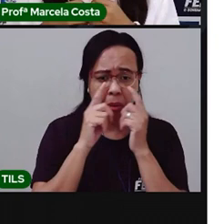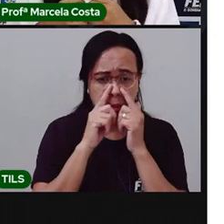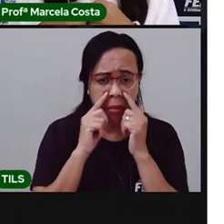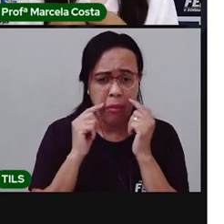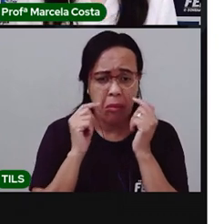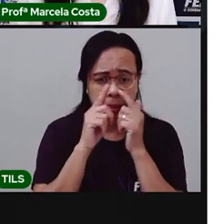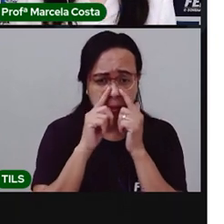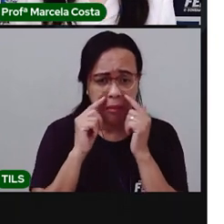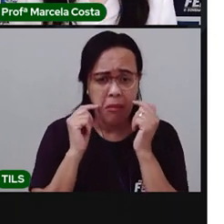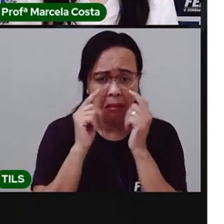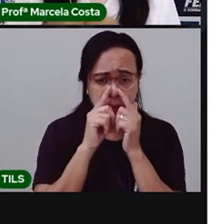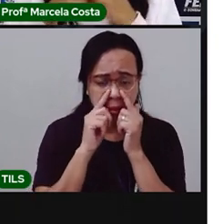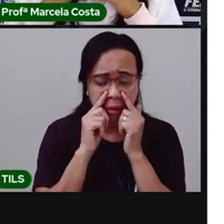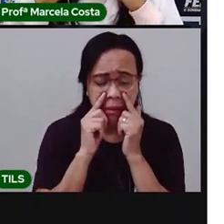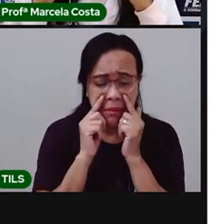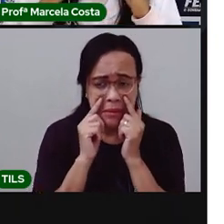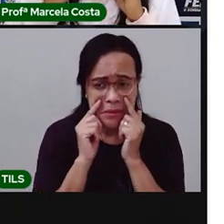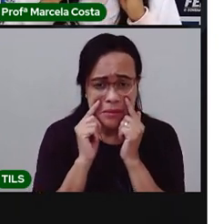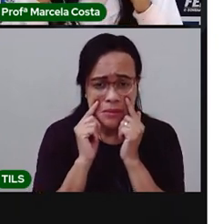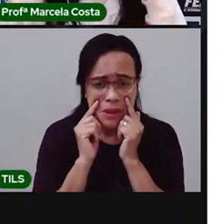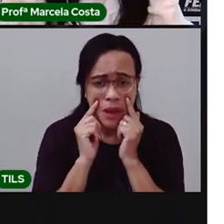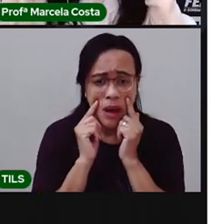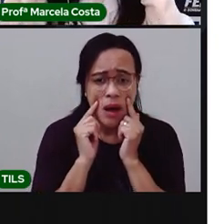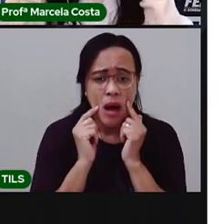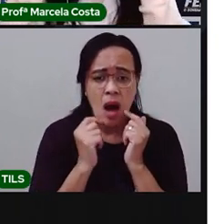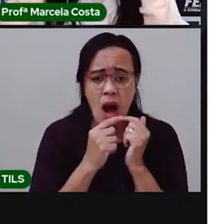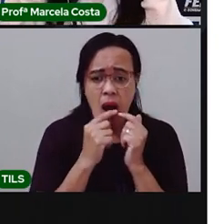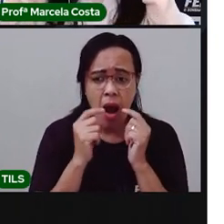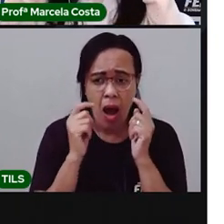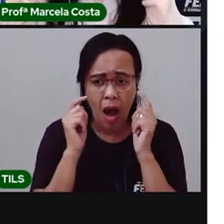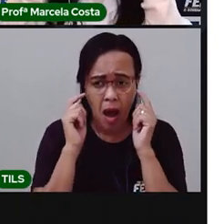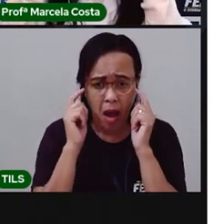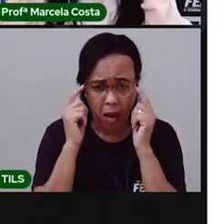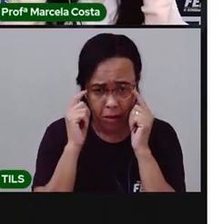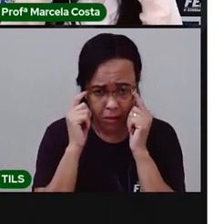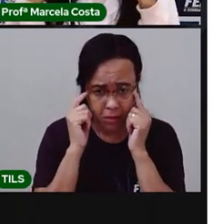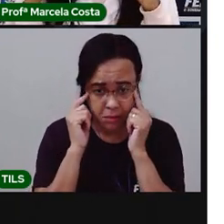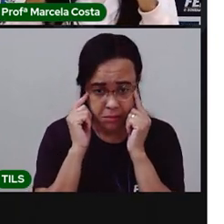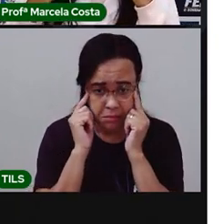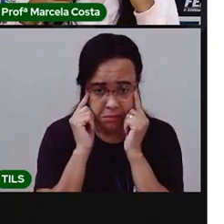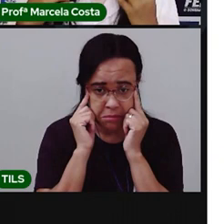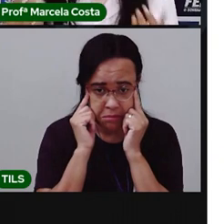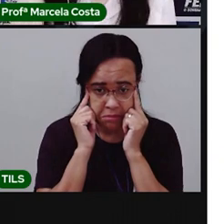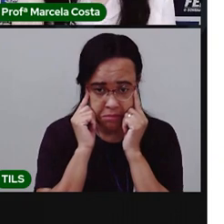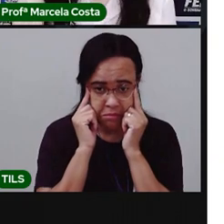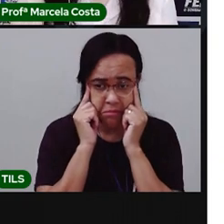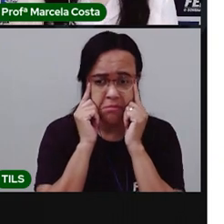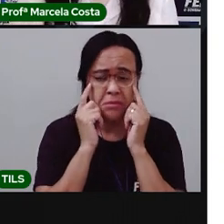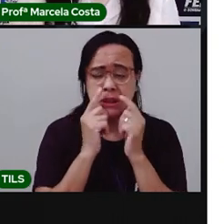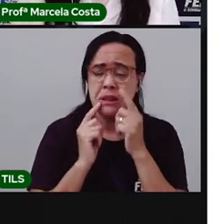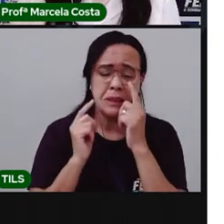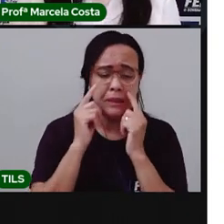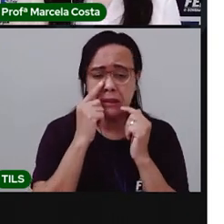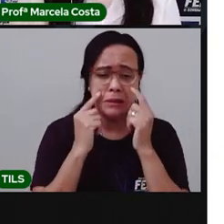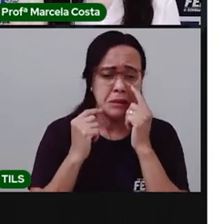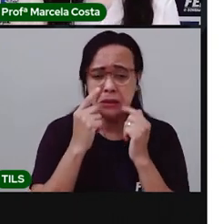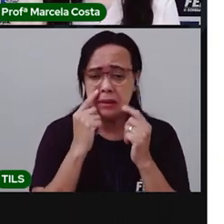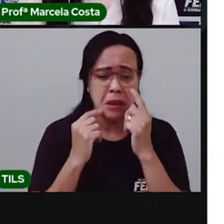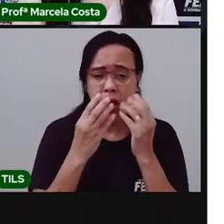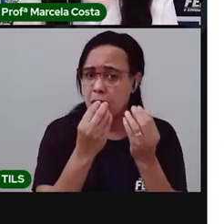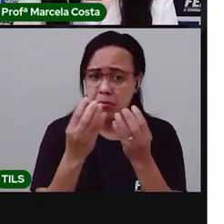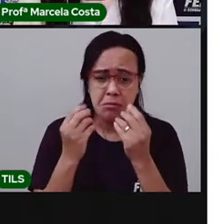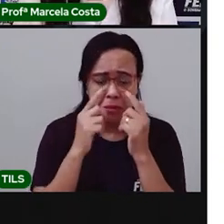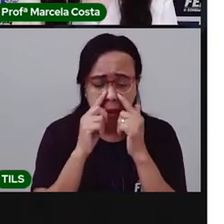rosto, né? A boca aberta, as sobrancelhas arqueadas, muitas lágrimas no rosto. Uma pessoa que